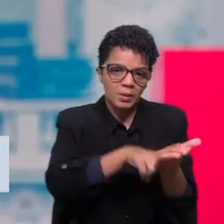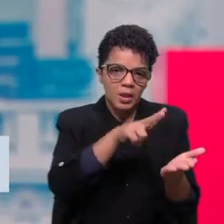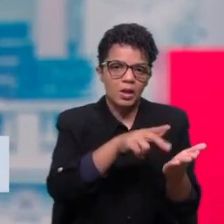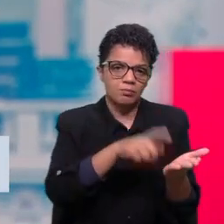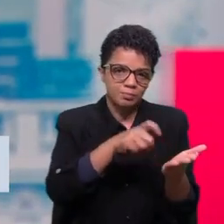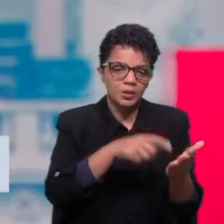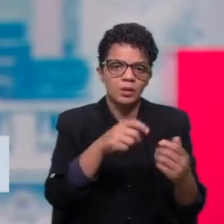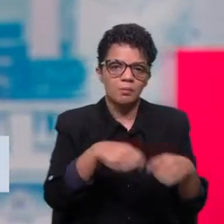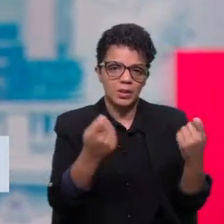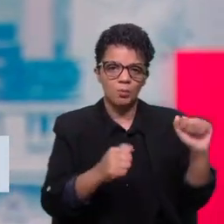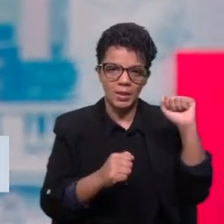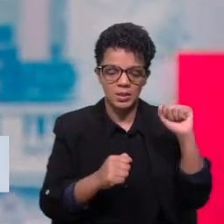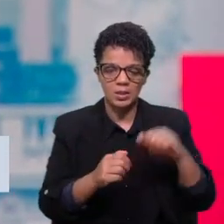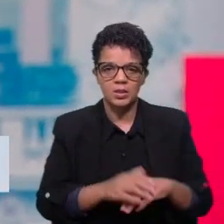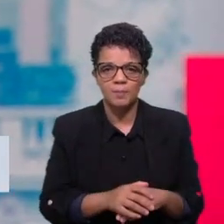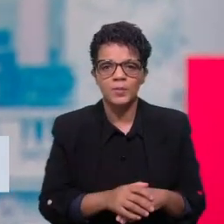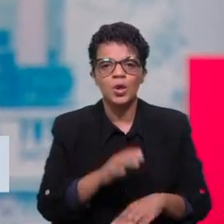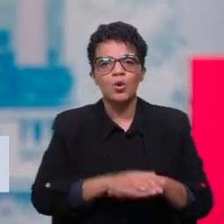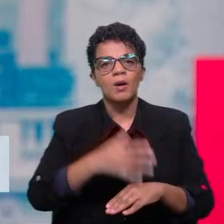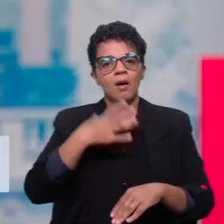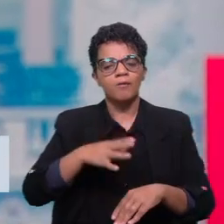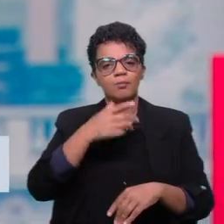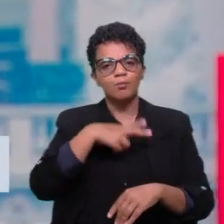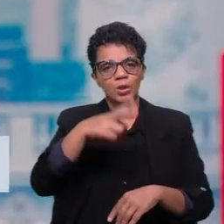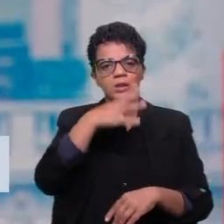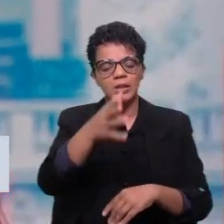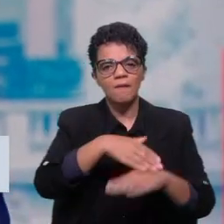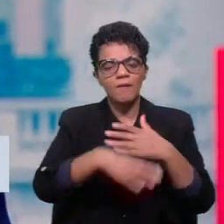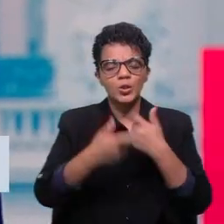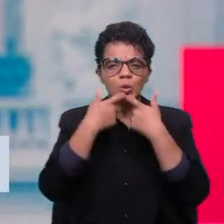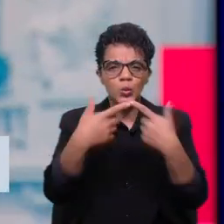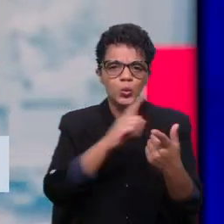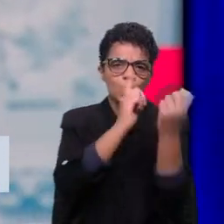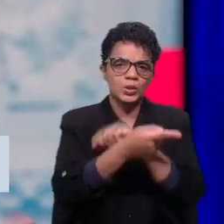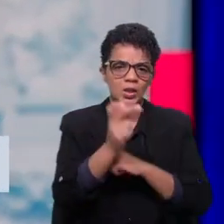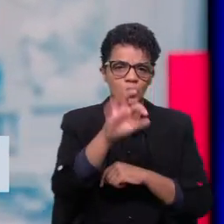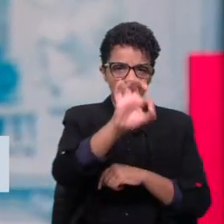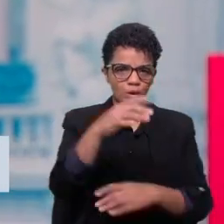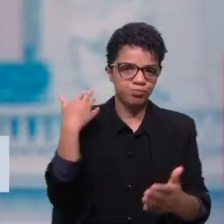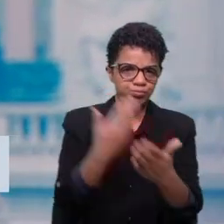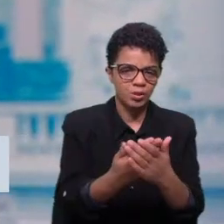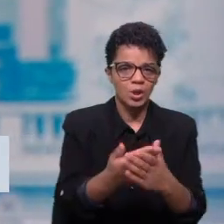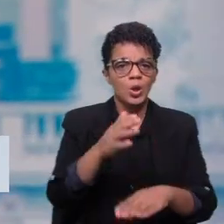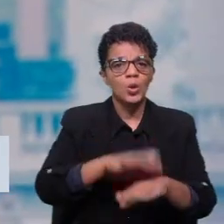partido socialista que agora Quer aparecer ao país a dizer que fazero daquilo que fez nos 8